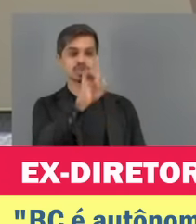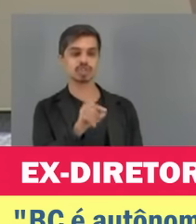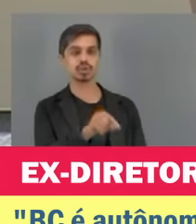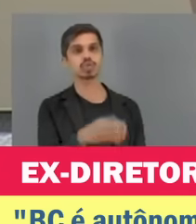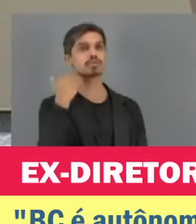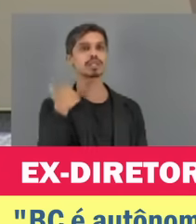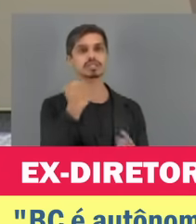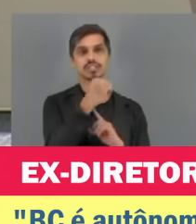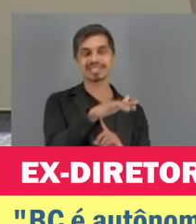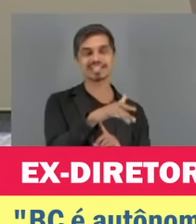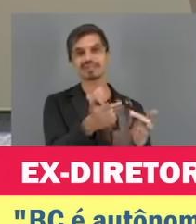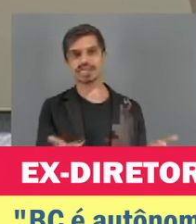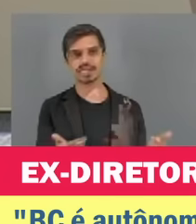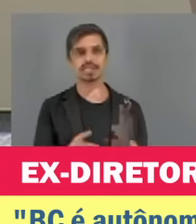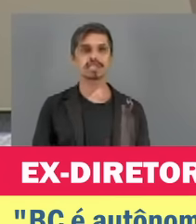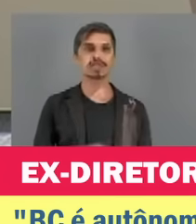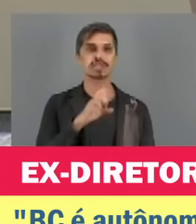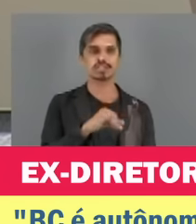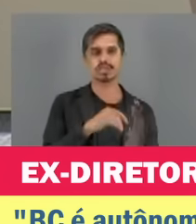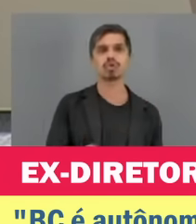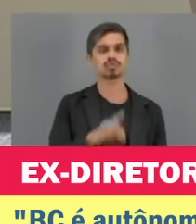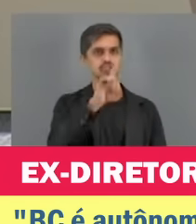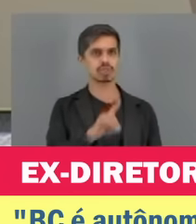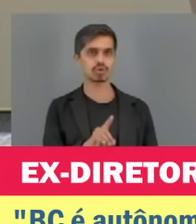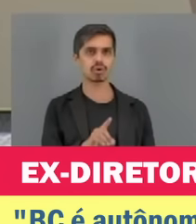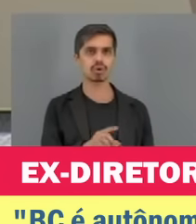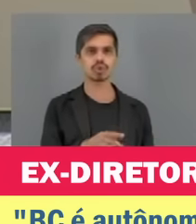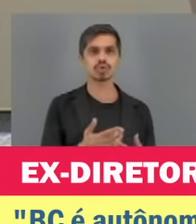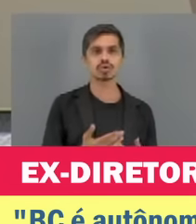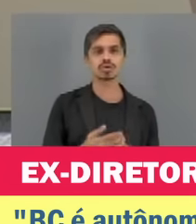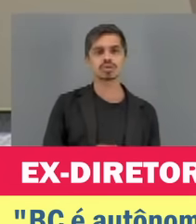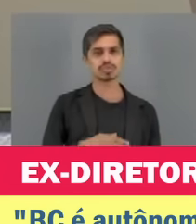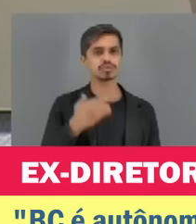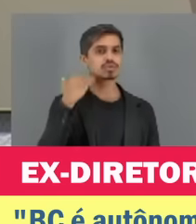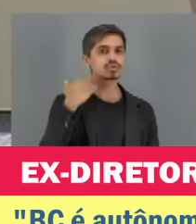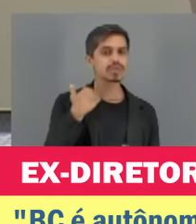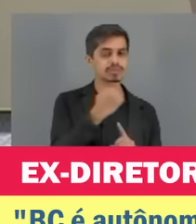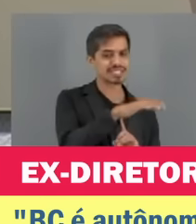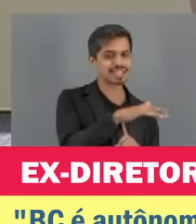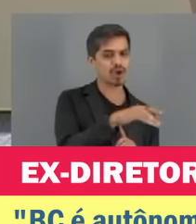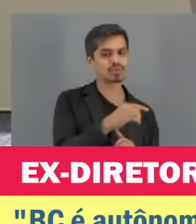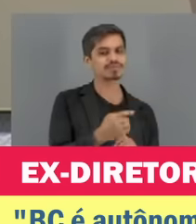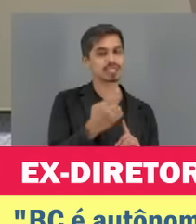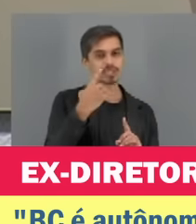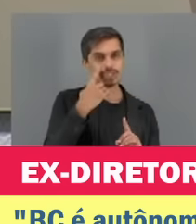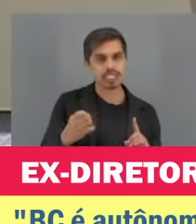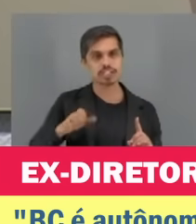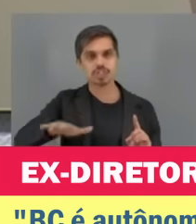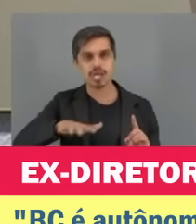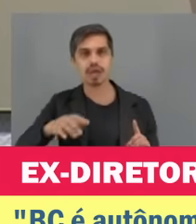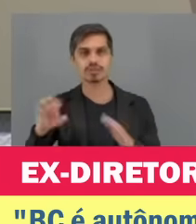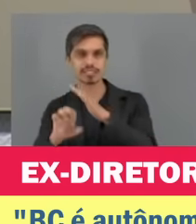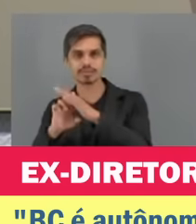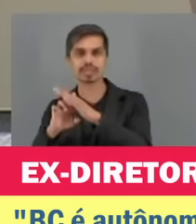o integrante da diretoria do Banco Central diverge muito dos interesses financeiros privados, ele corre o risco de, na sequência da sua participação na diretoria, de não ter